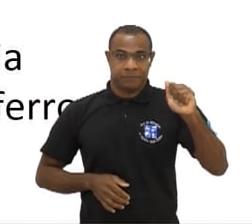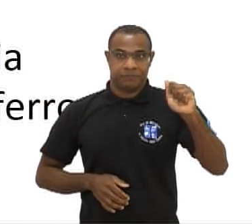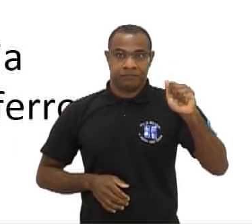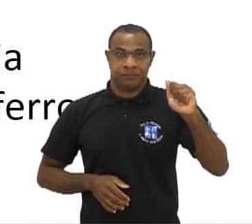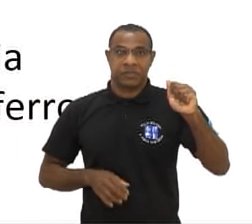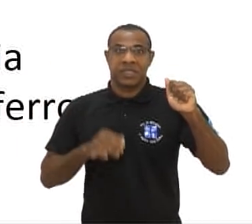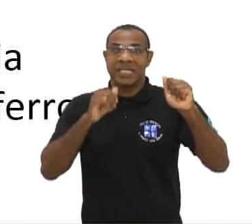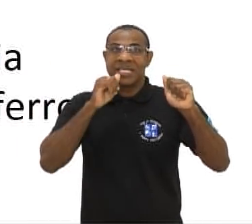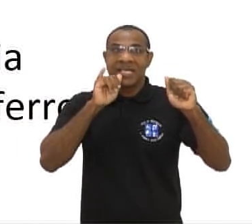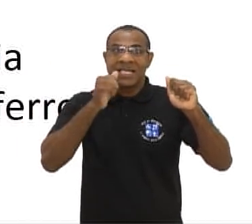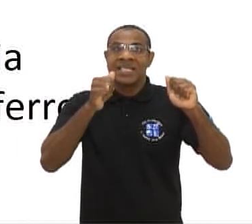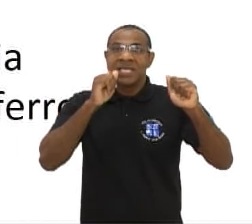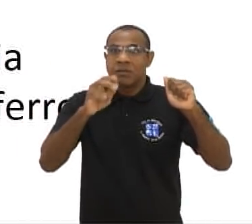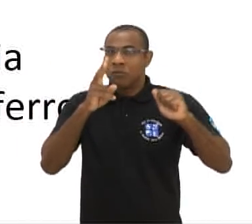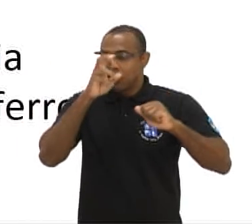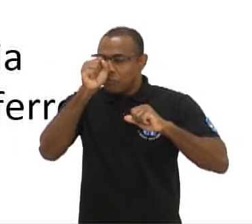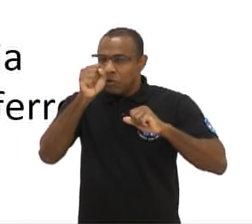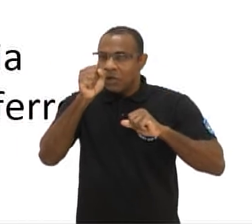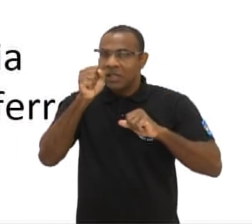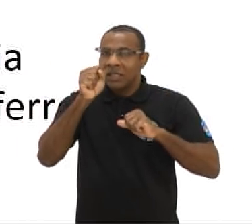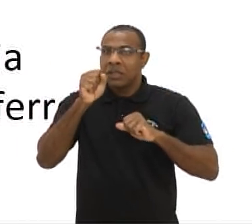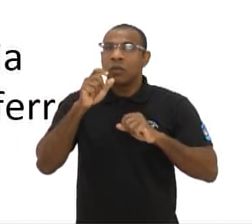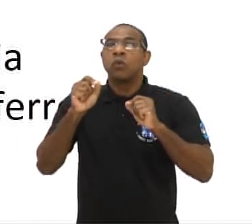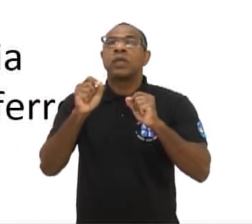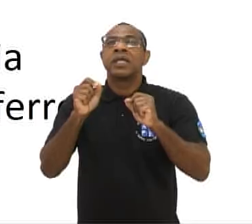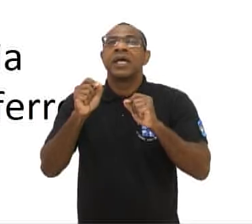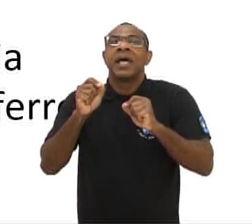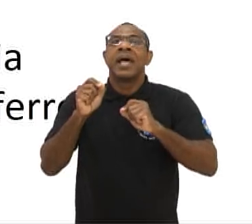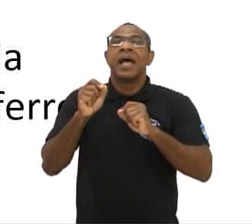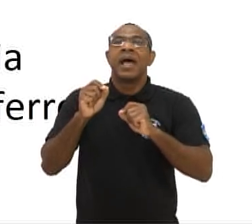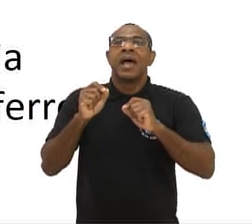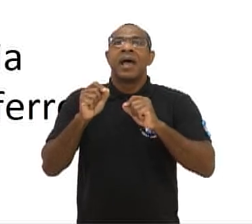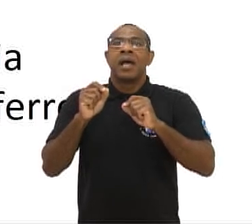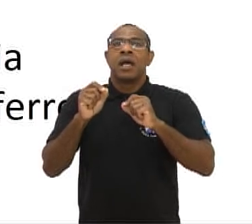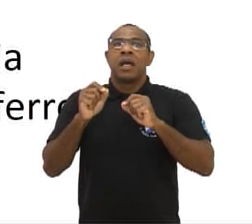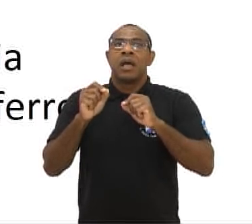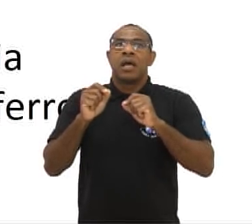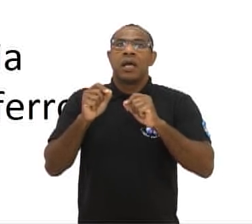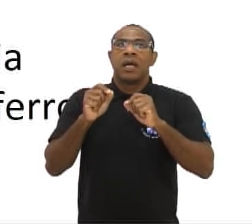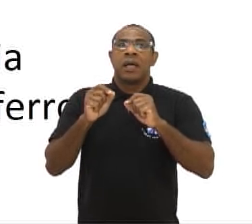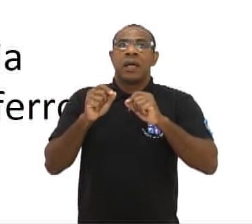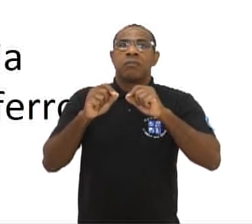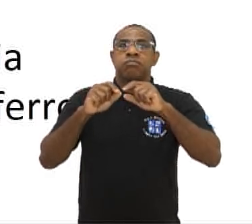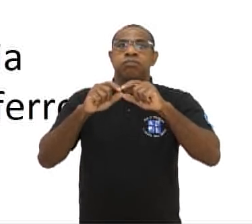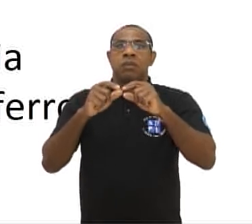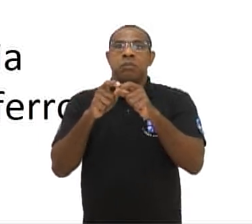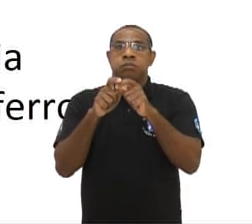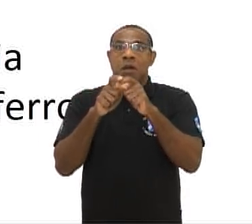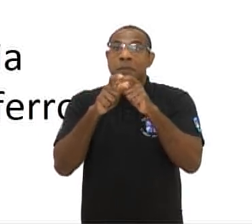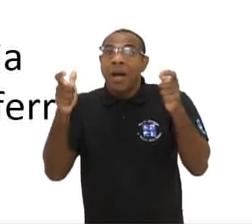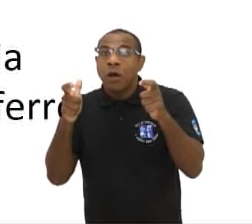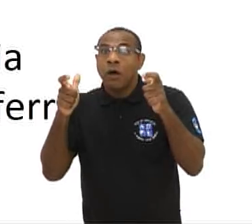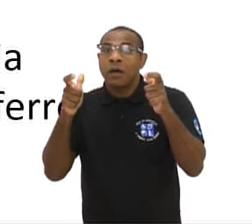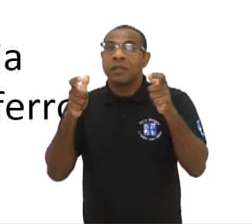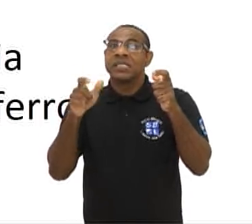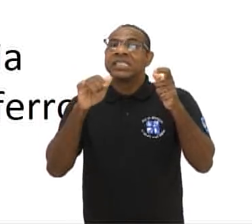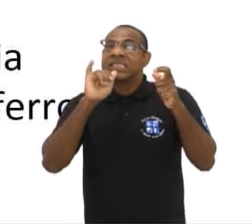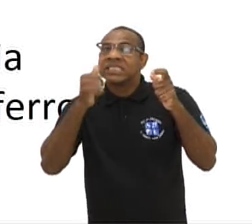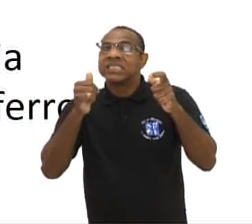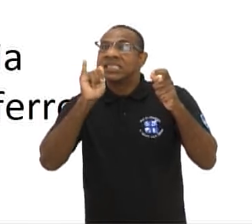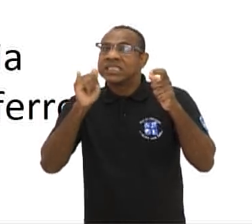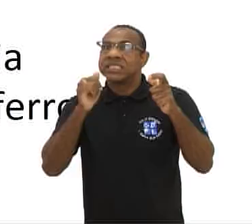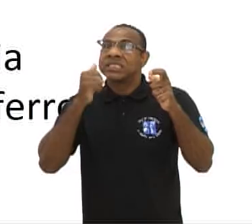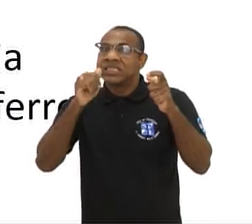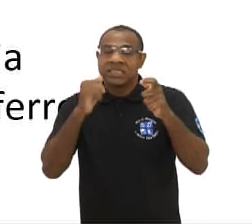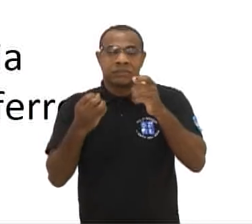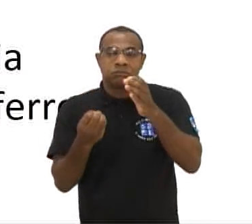resistência elétrica é inversamente proporcional à passagem da corrente elétrica. Letra B. A